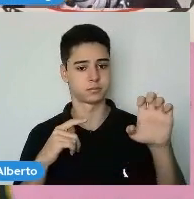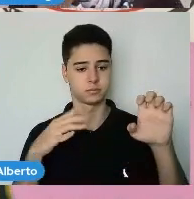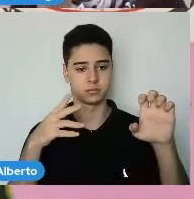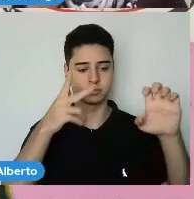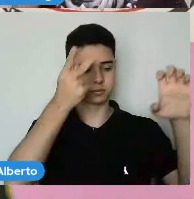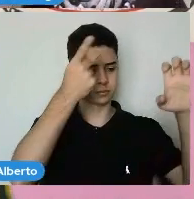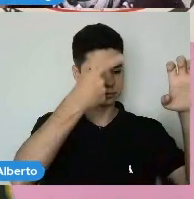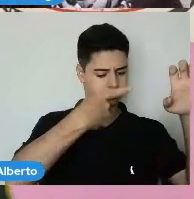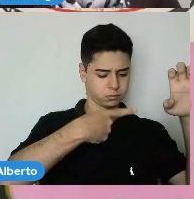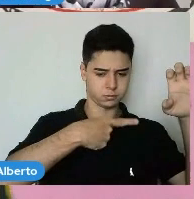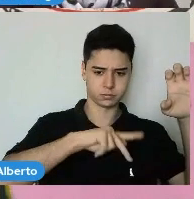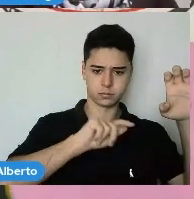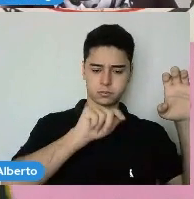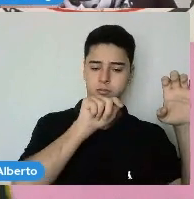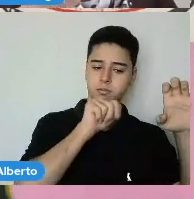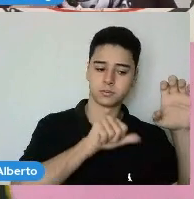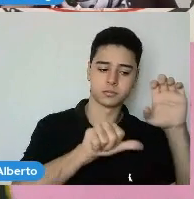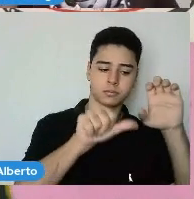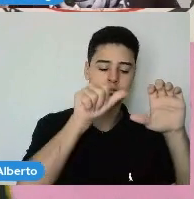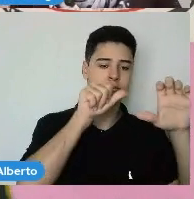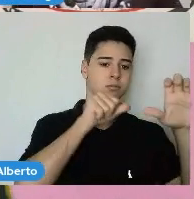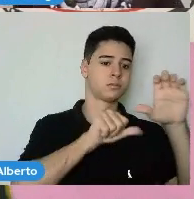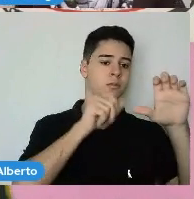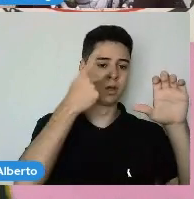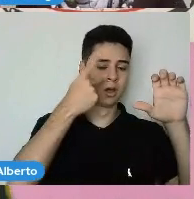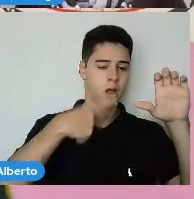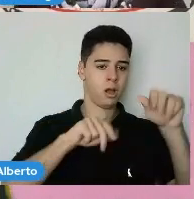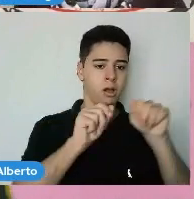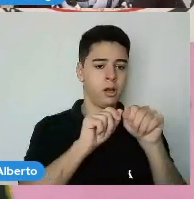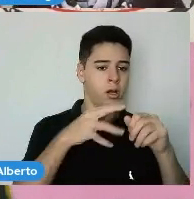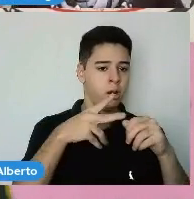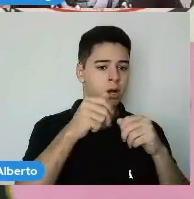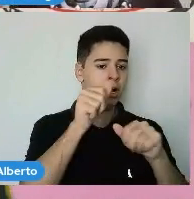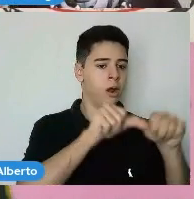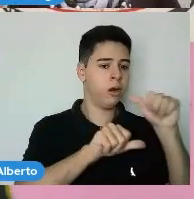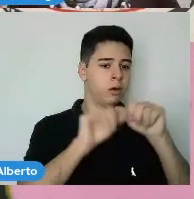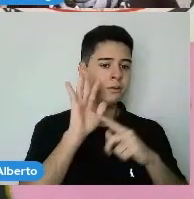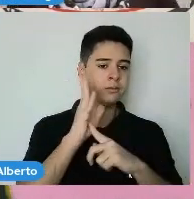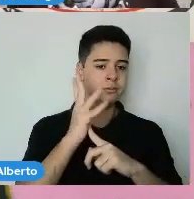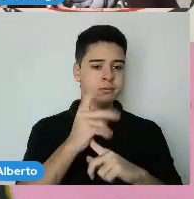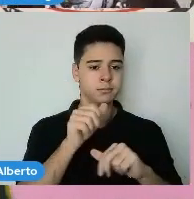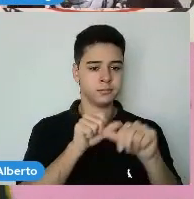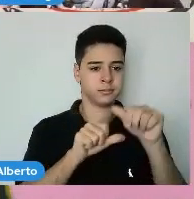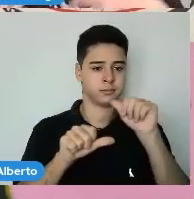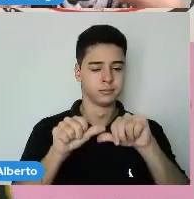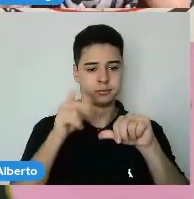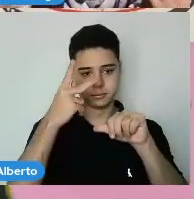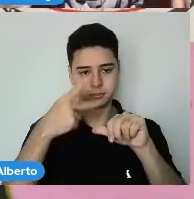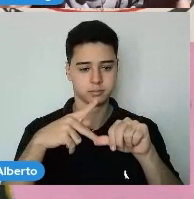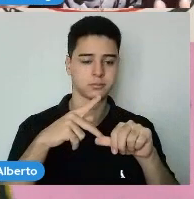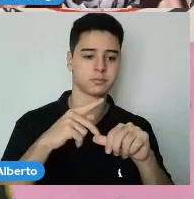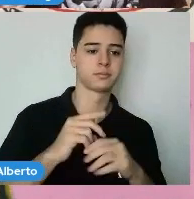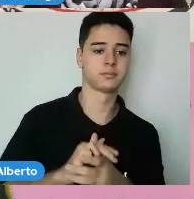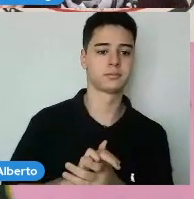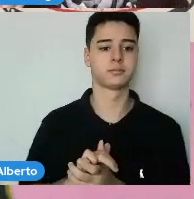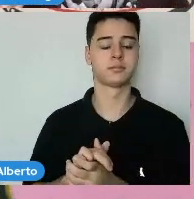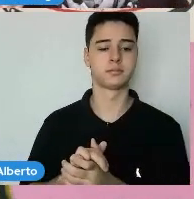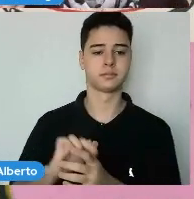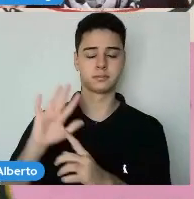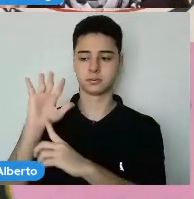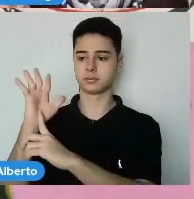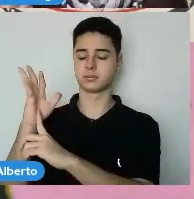sendo transformado, o corpo sofrendo intervenções e se tornando obra de arte, e a